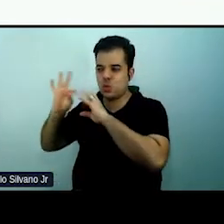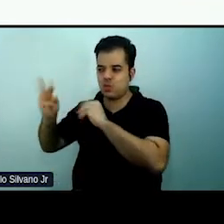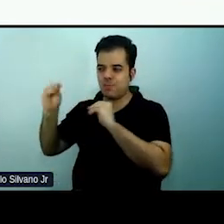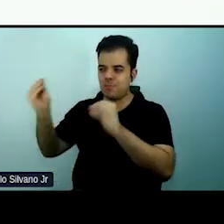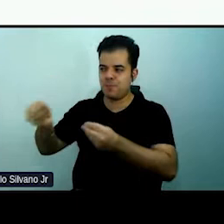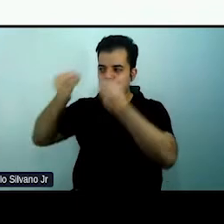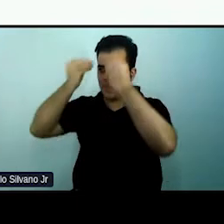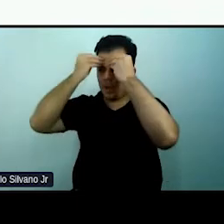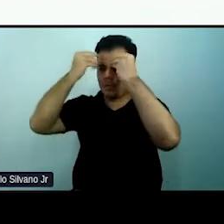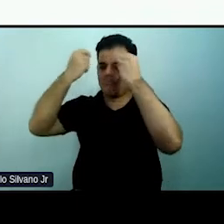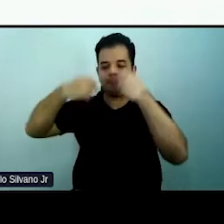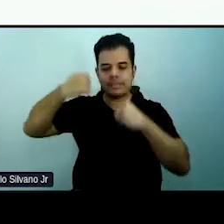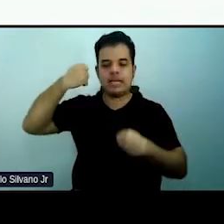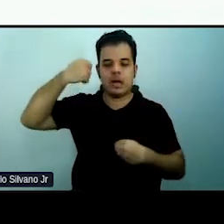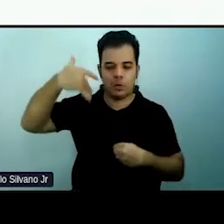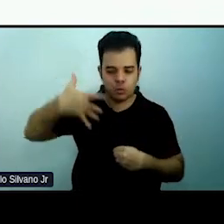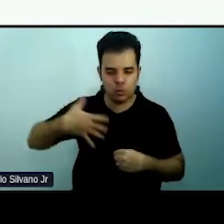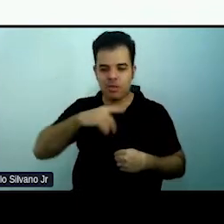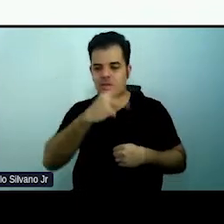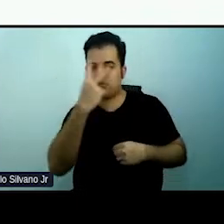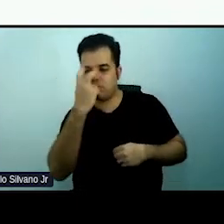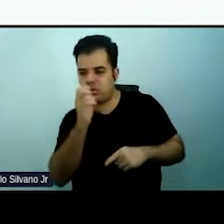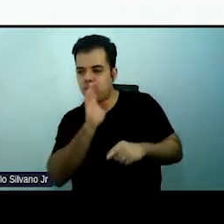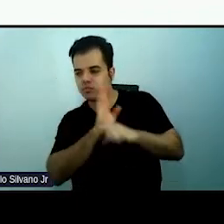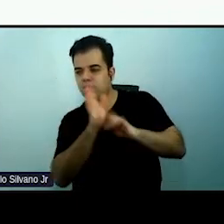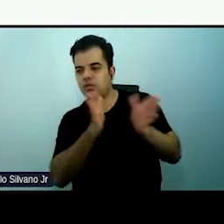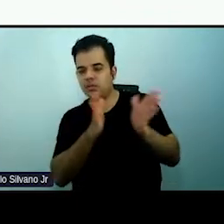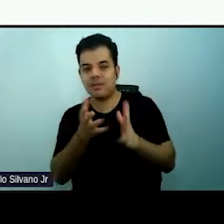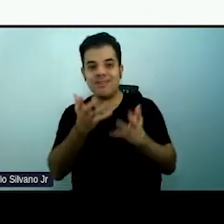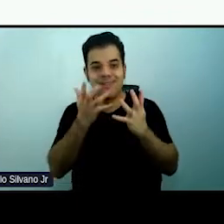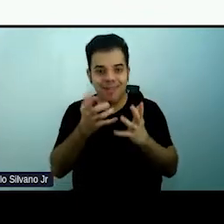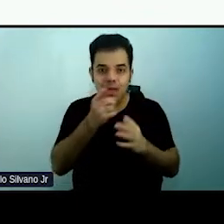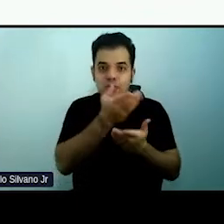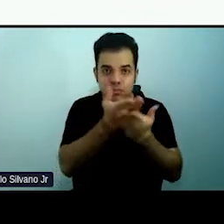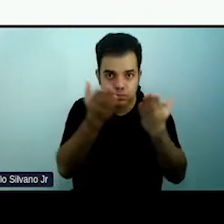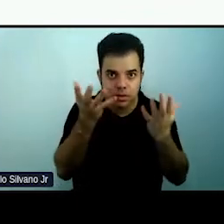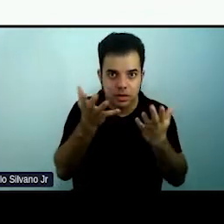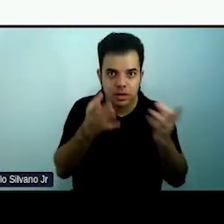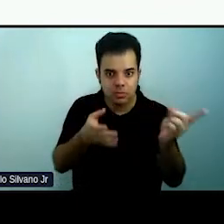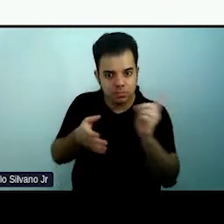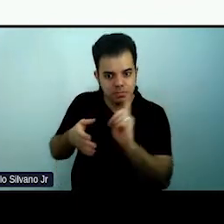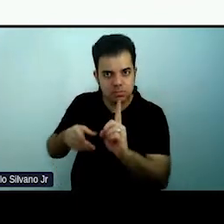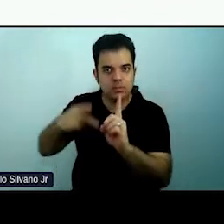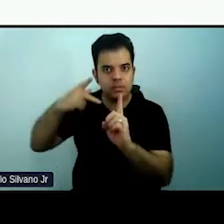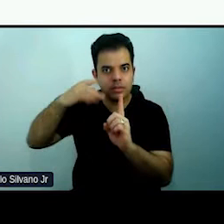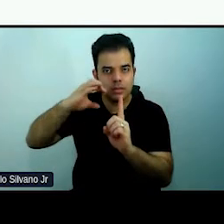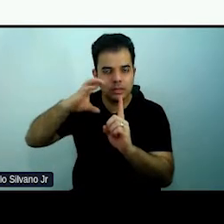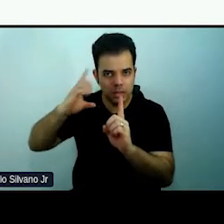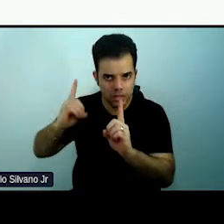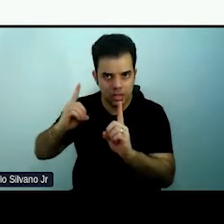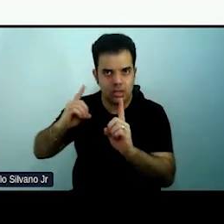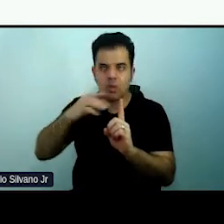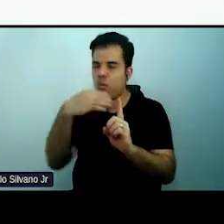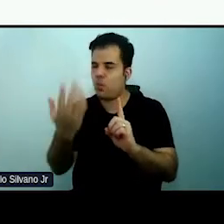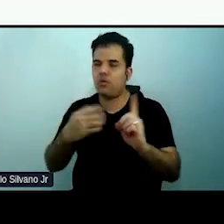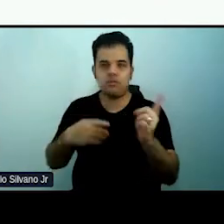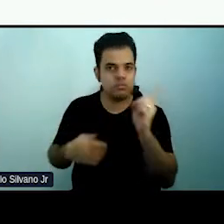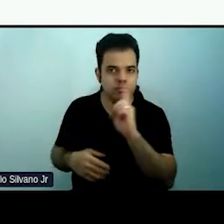equipe. Você que quer receber, né, um PCD na tua equipe, na tua